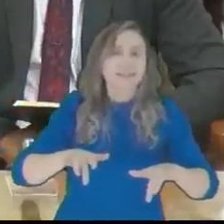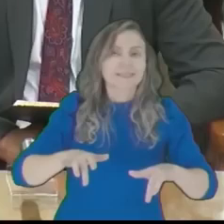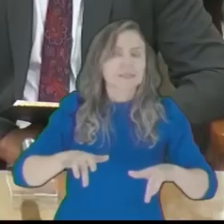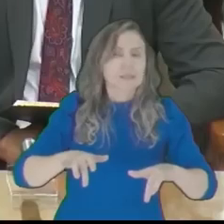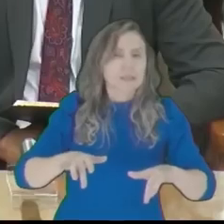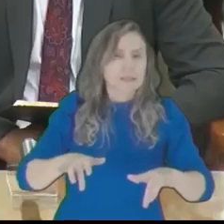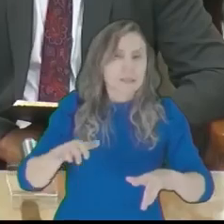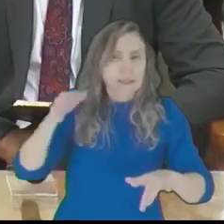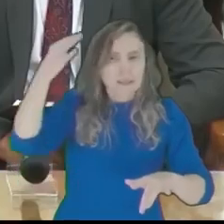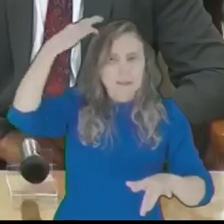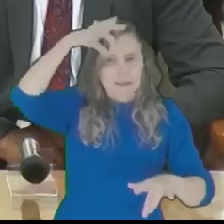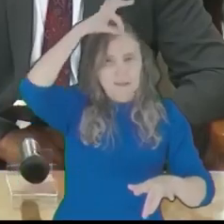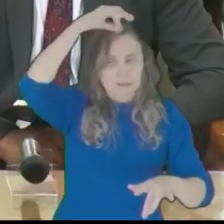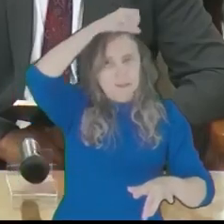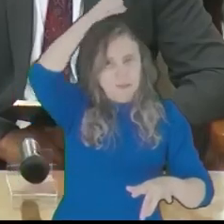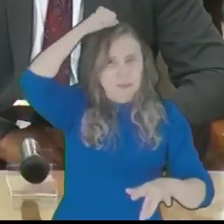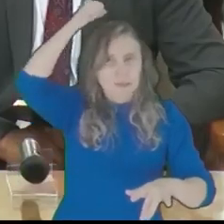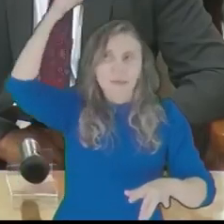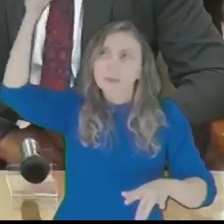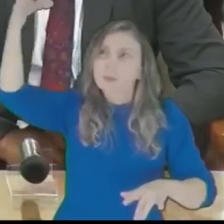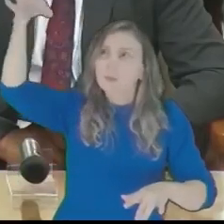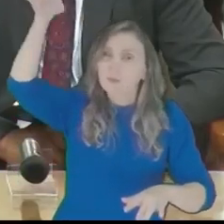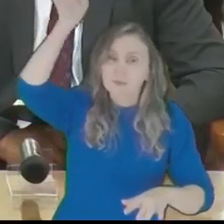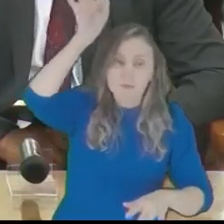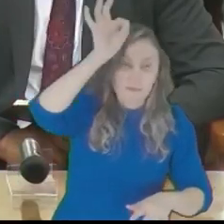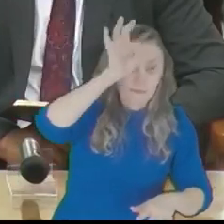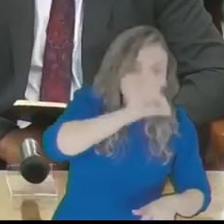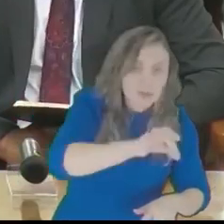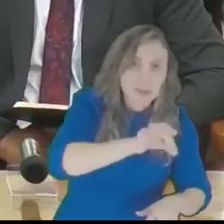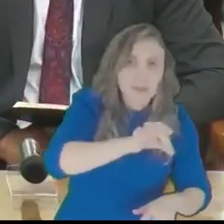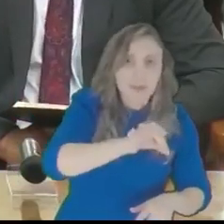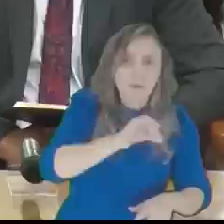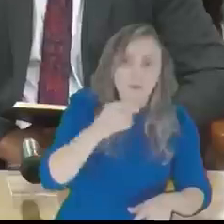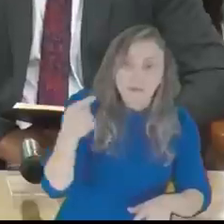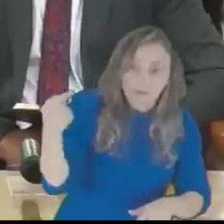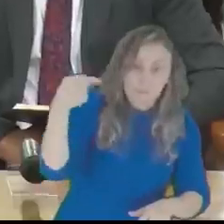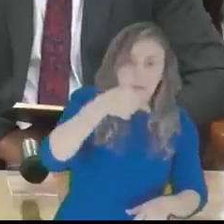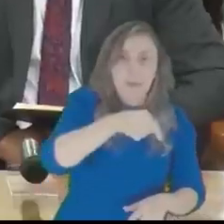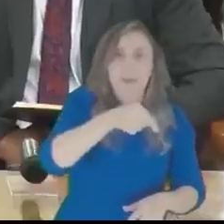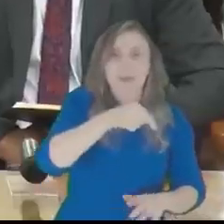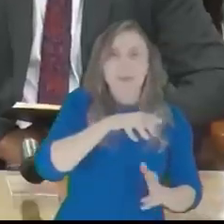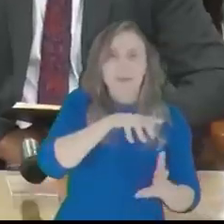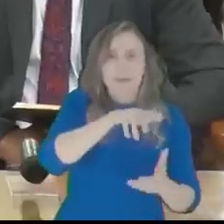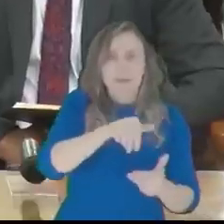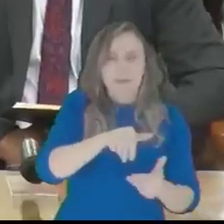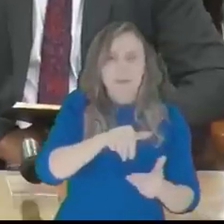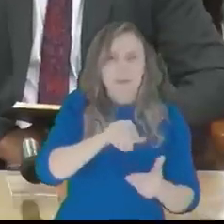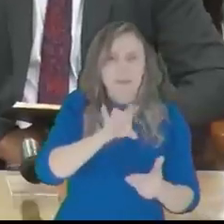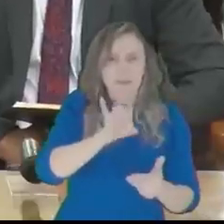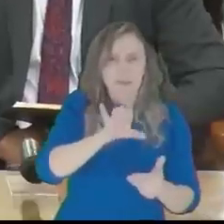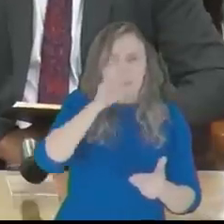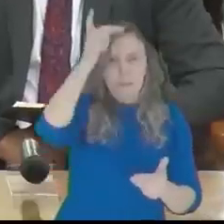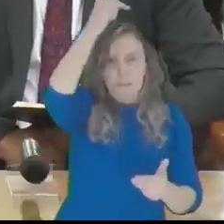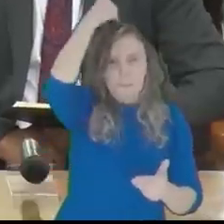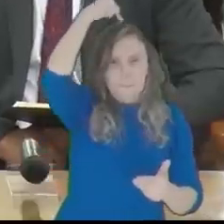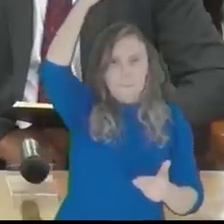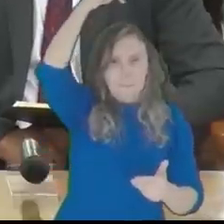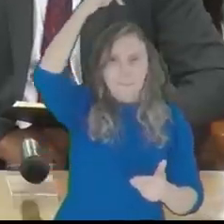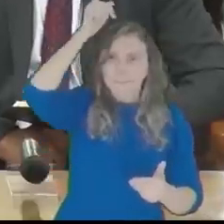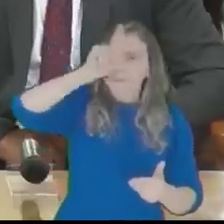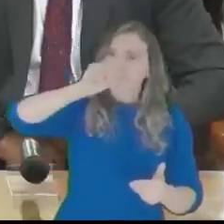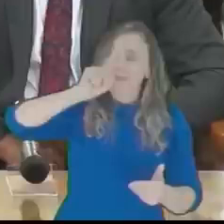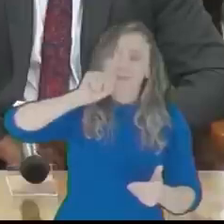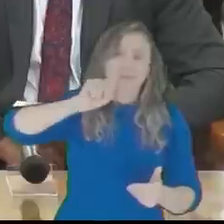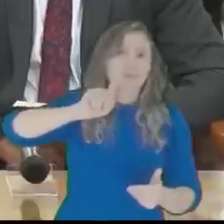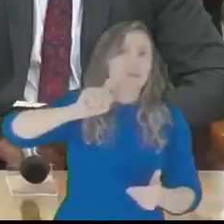veio atuar na terra no dia de Pentecoste, ele já vinha atuando desde o princípio do mundo. Quem